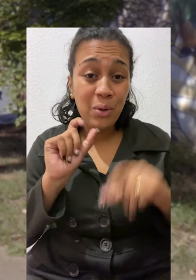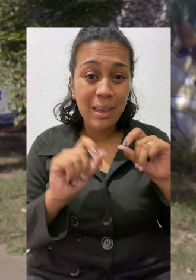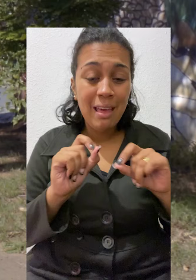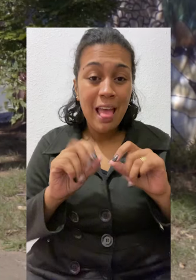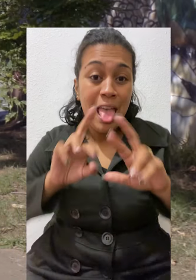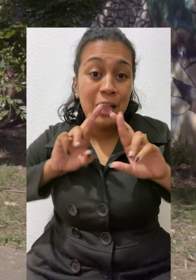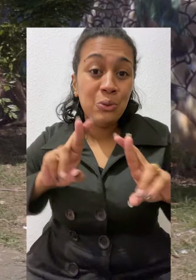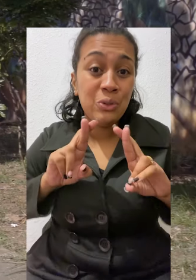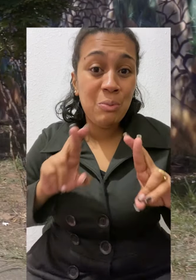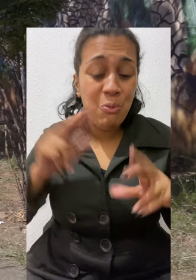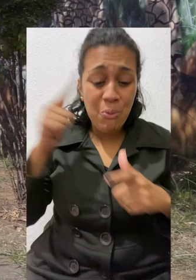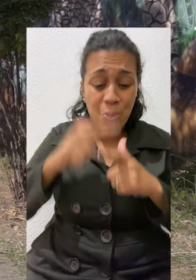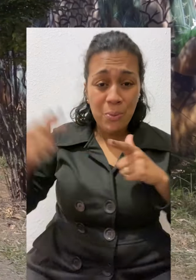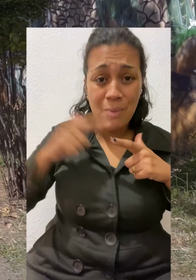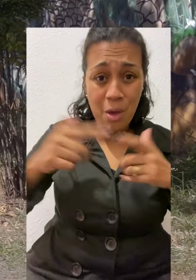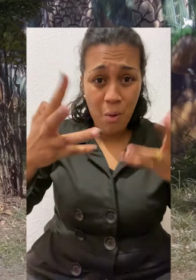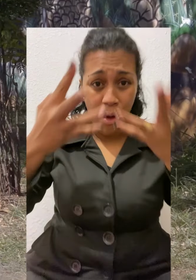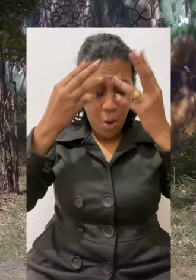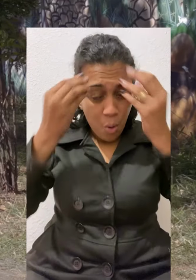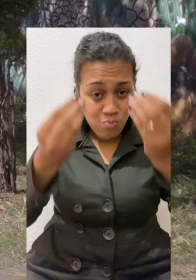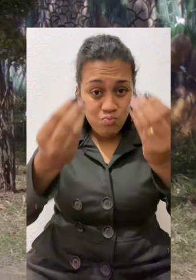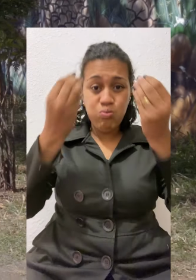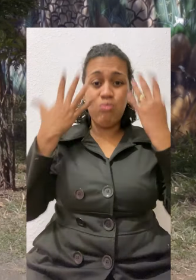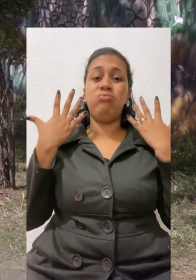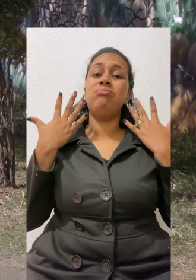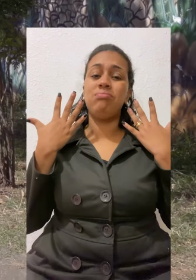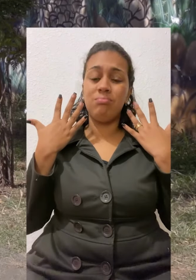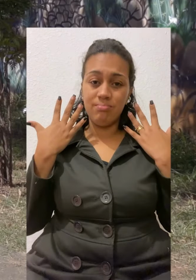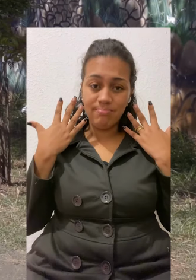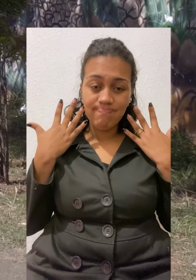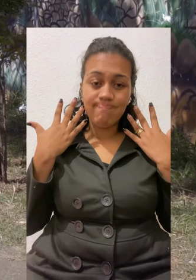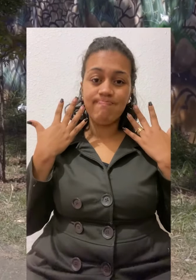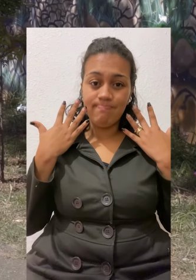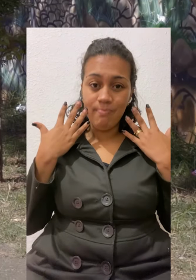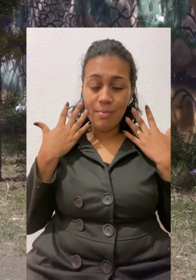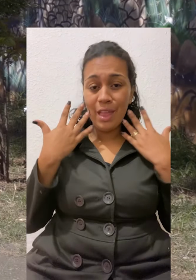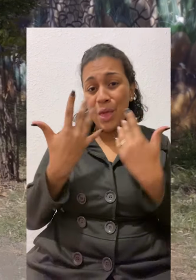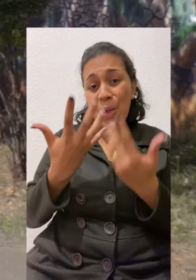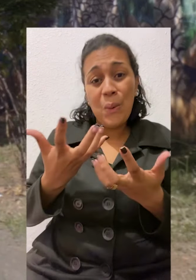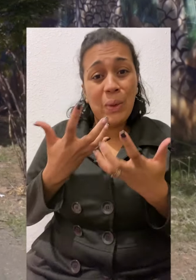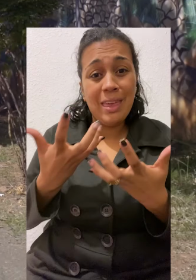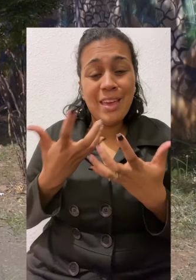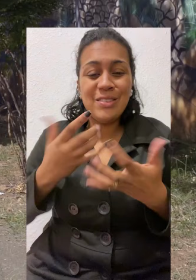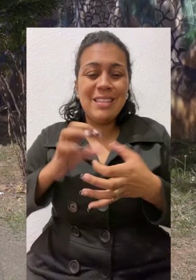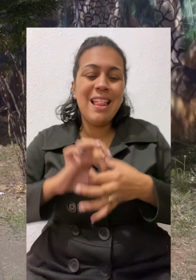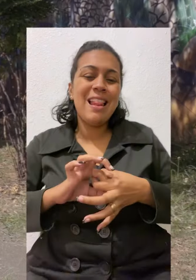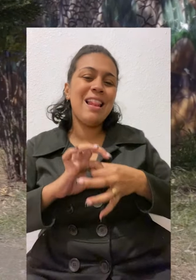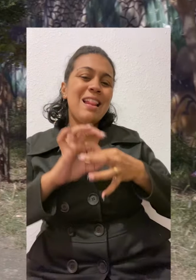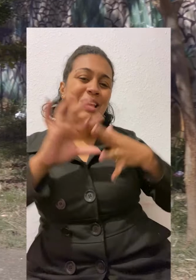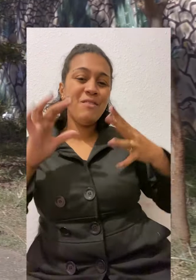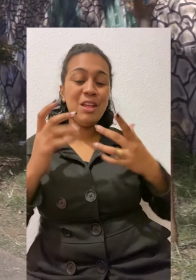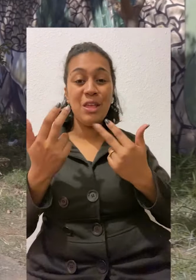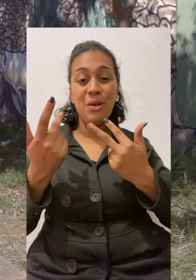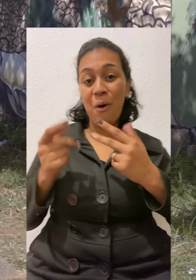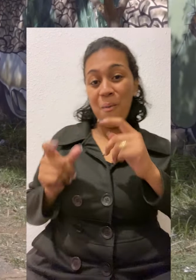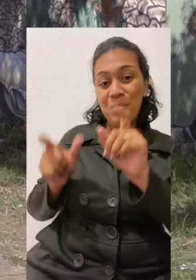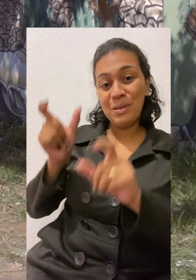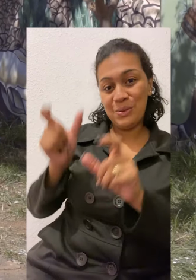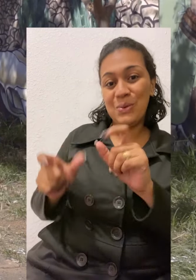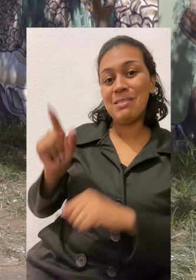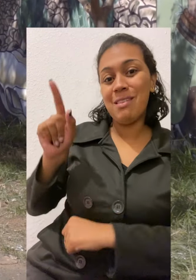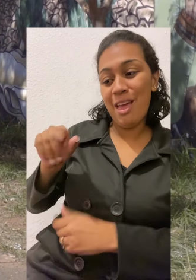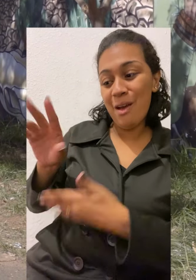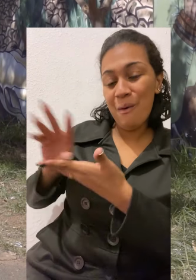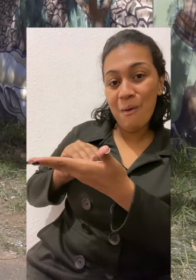dia, é torcer para as cinzas o vento levar. Eu queria ser tão livre